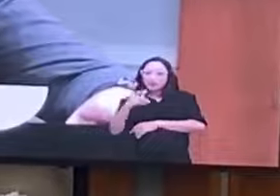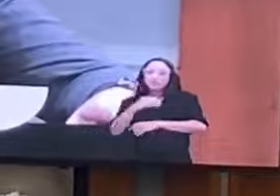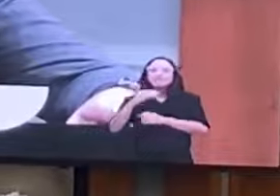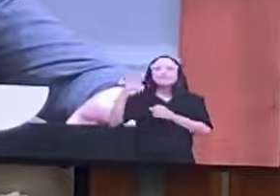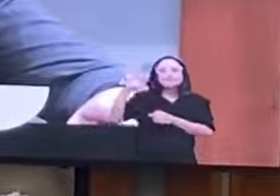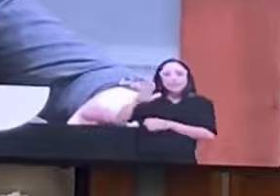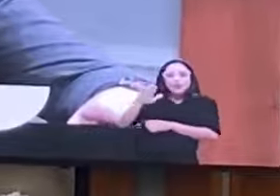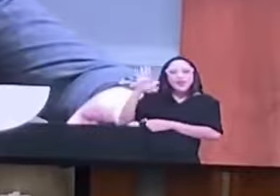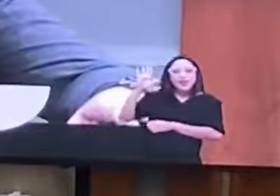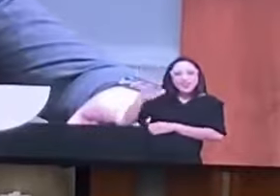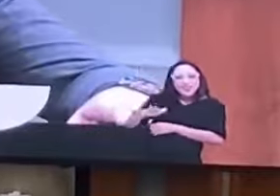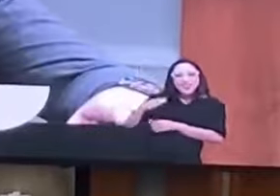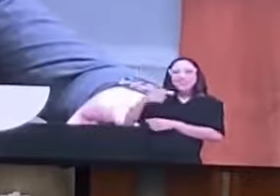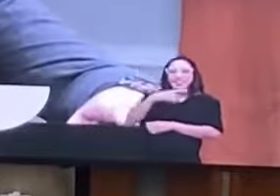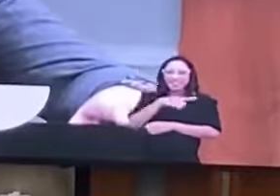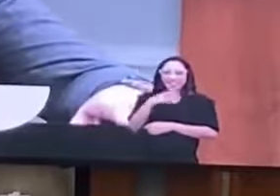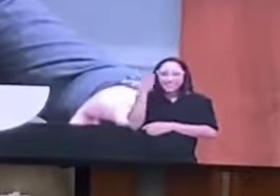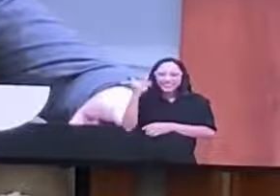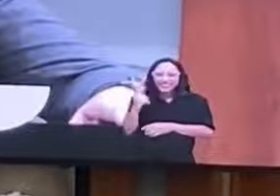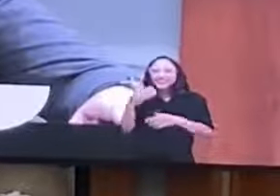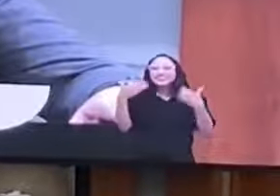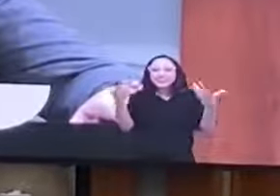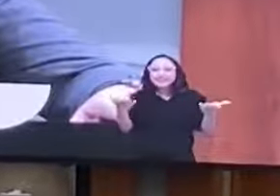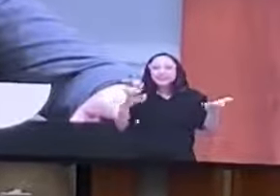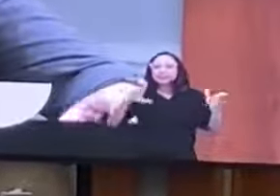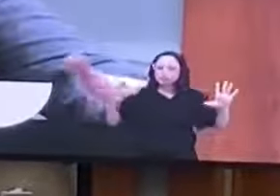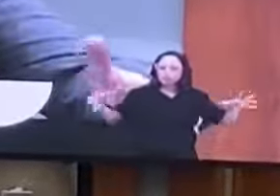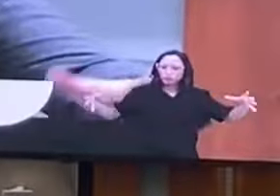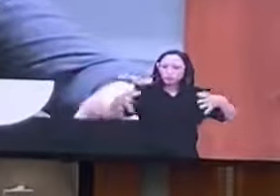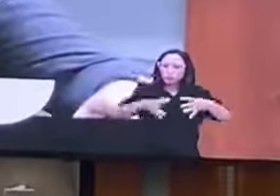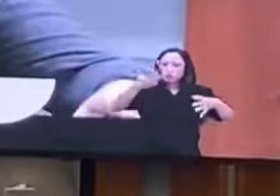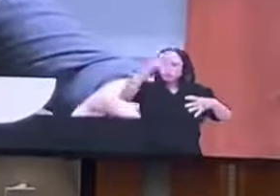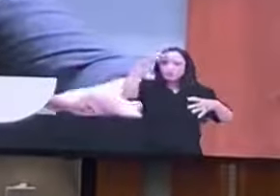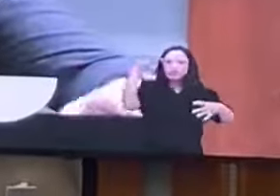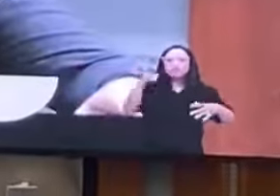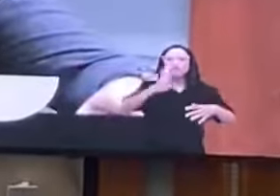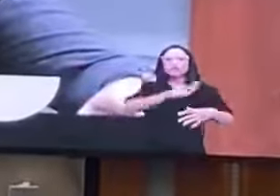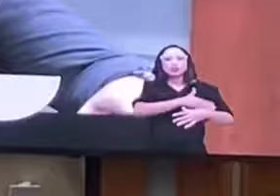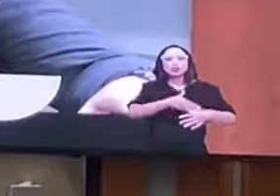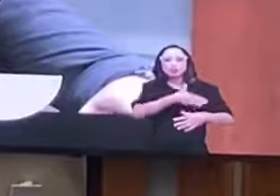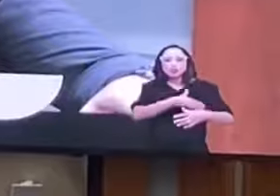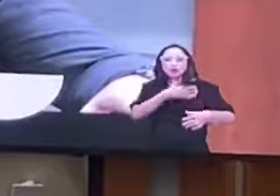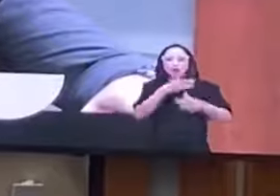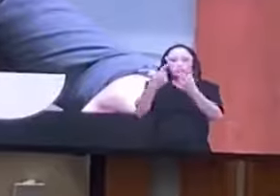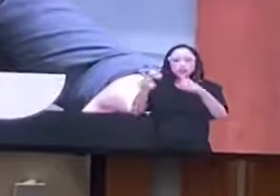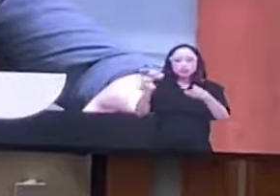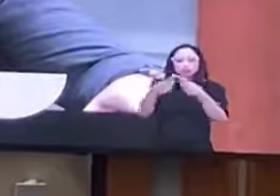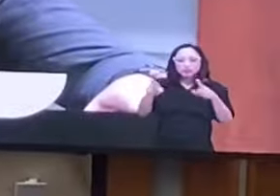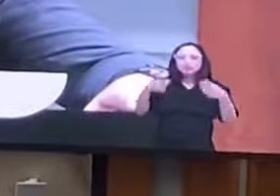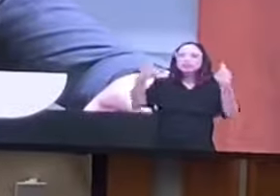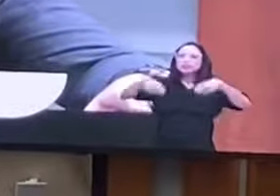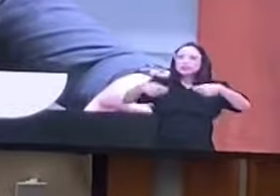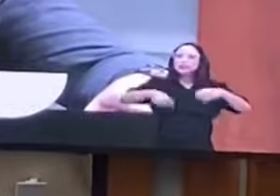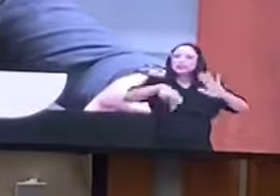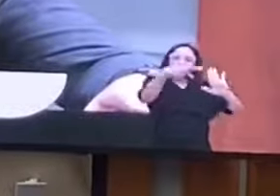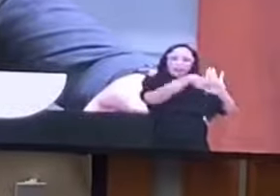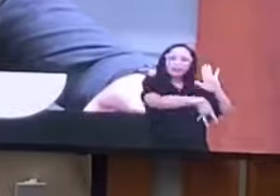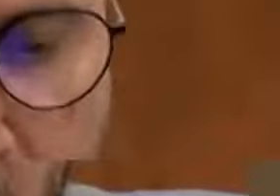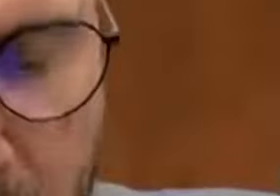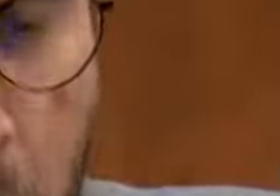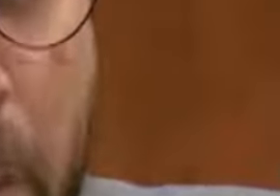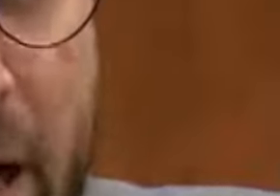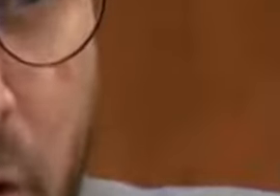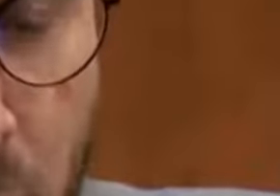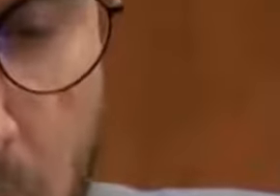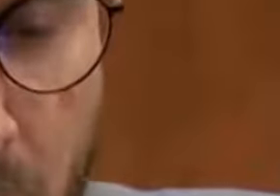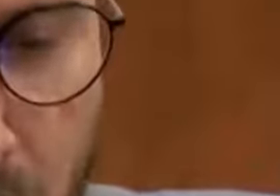ocupe o protagonismo que ele precisa, para que projetos de lei sejam criados de incentivo e fomento ao hip-hop em todo o Brasil.